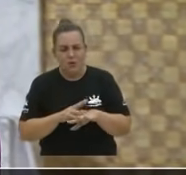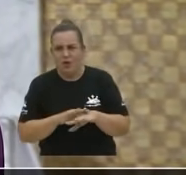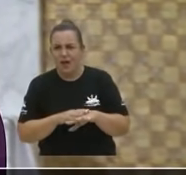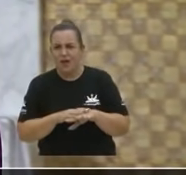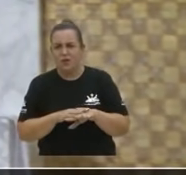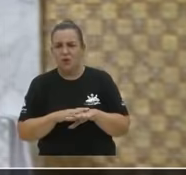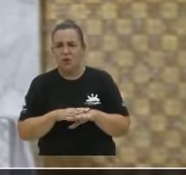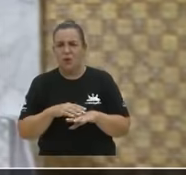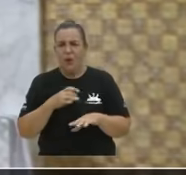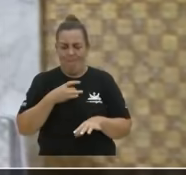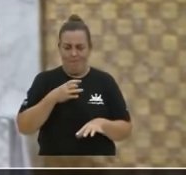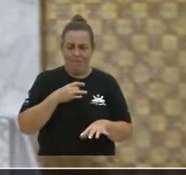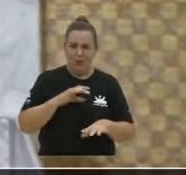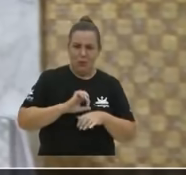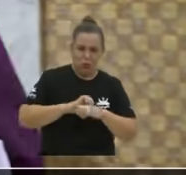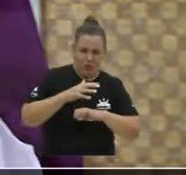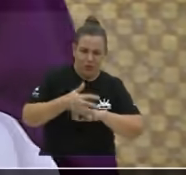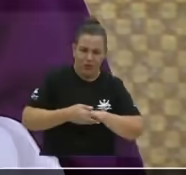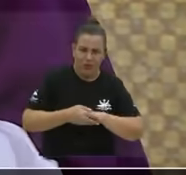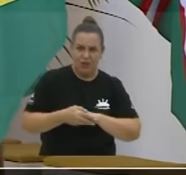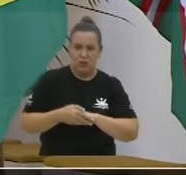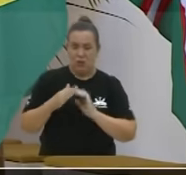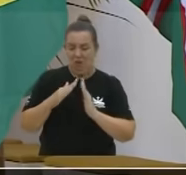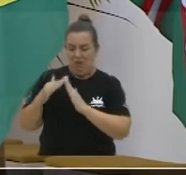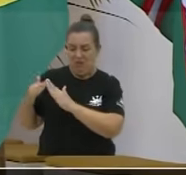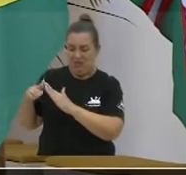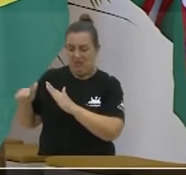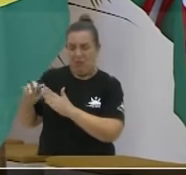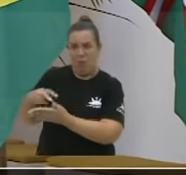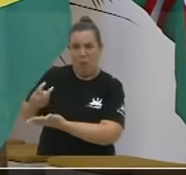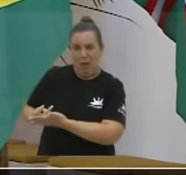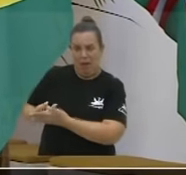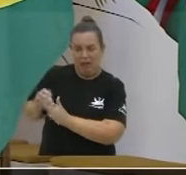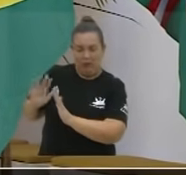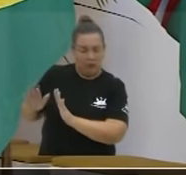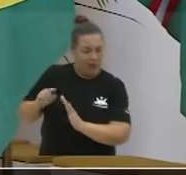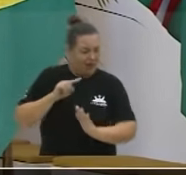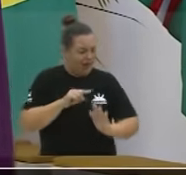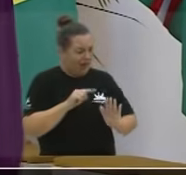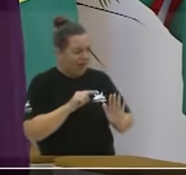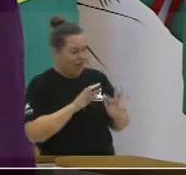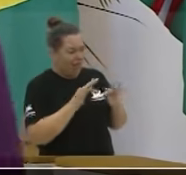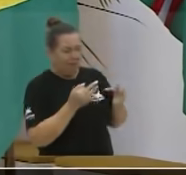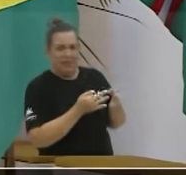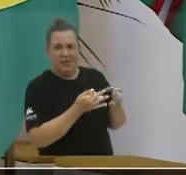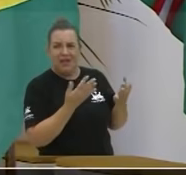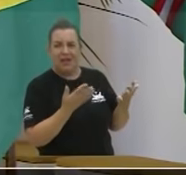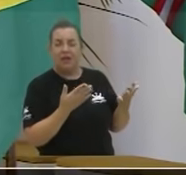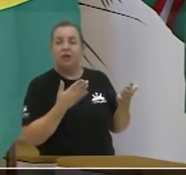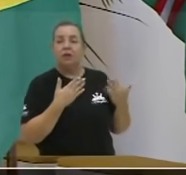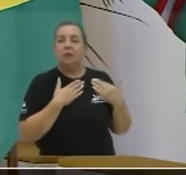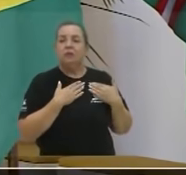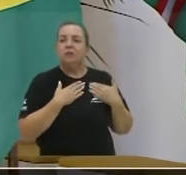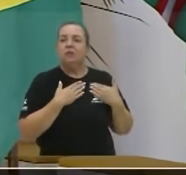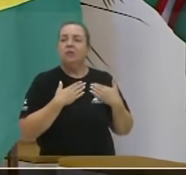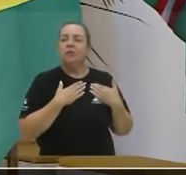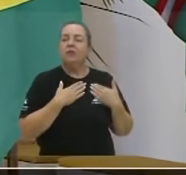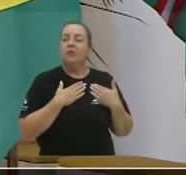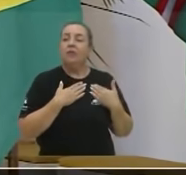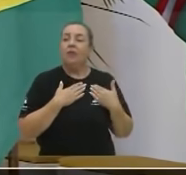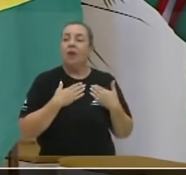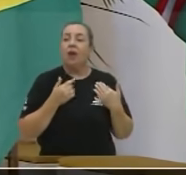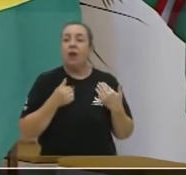do medo do Covid, é vizinho seu que está morrendo, é parente seu. Eu, por exemplo, quando eu abro